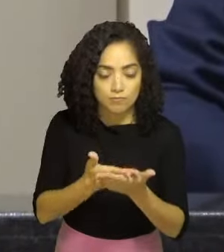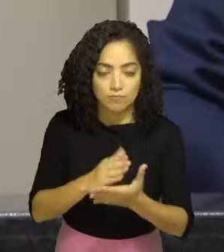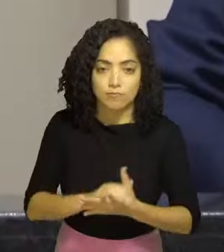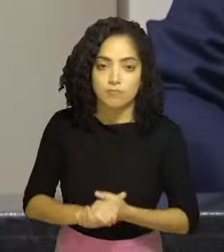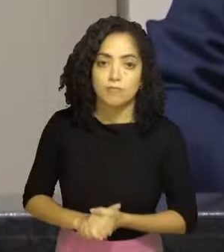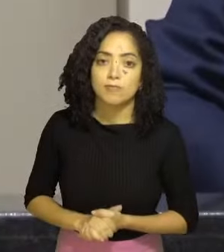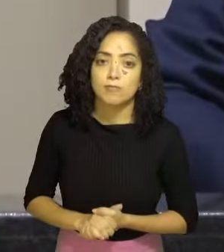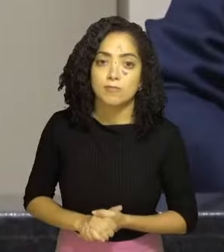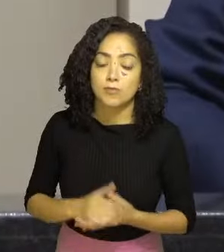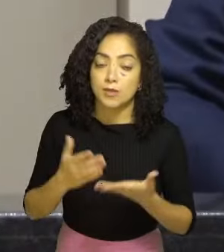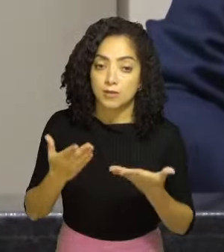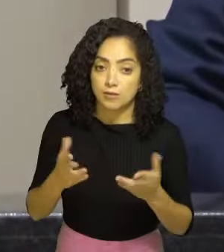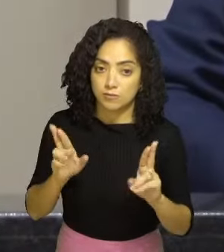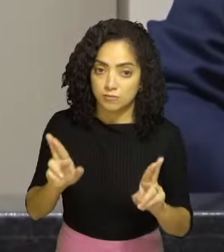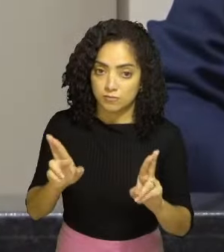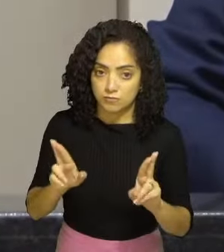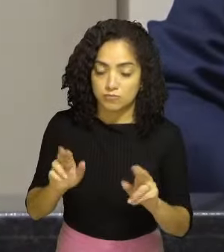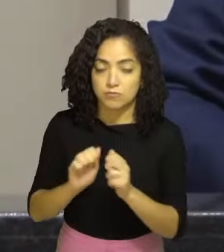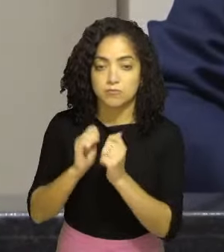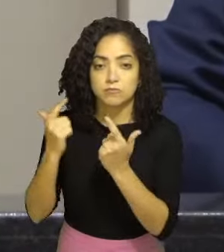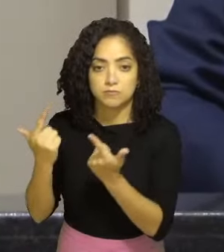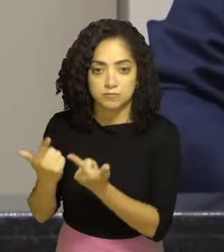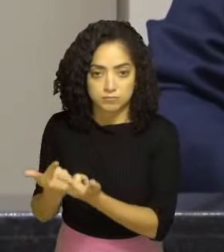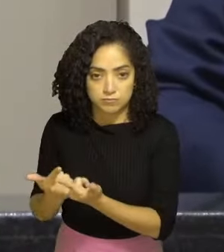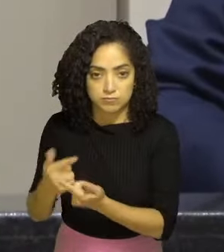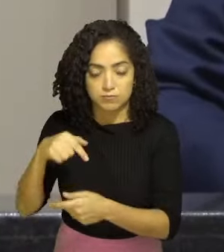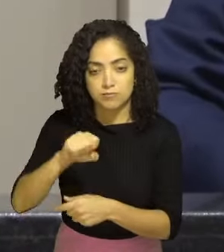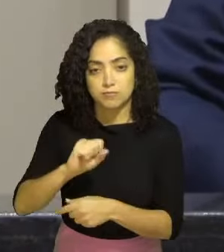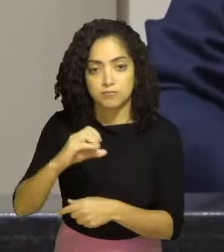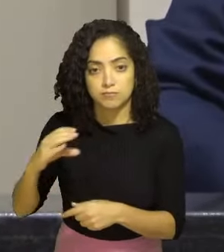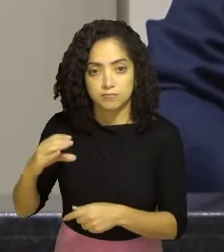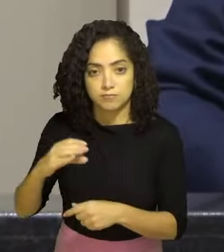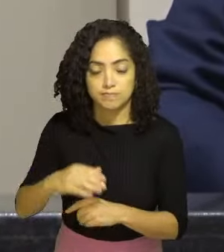Eu espero que a Assembleia Legislativa de Santa Catarina